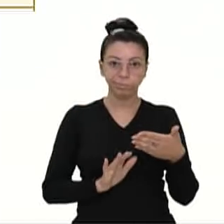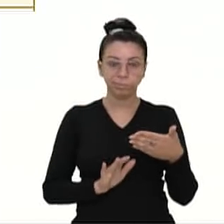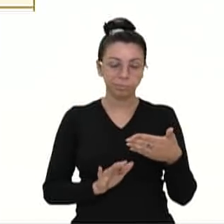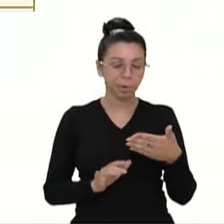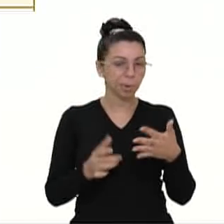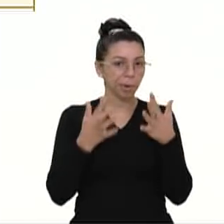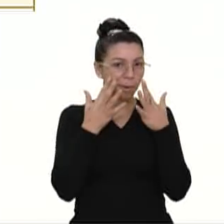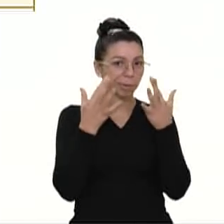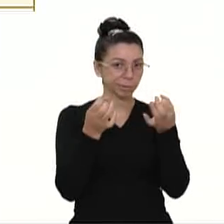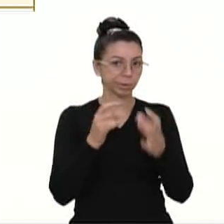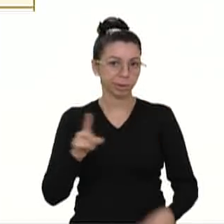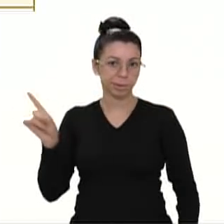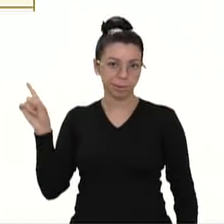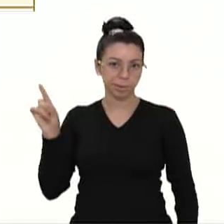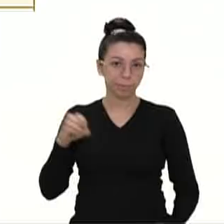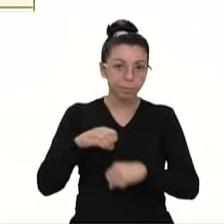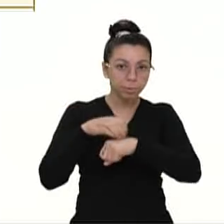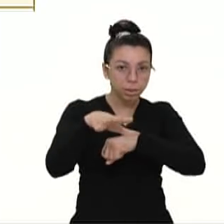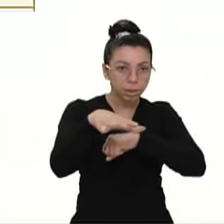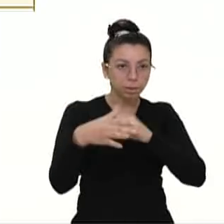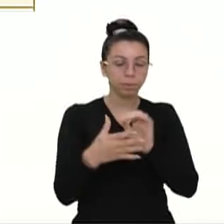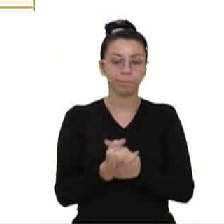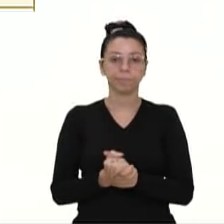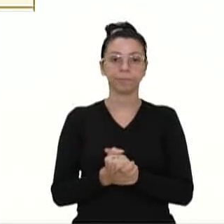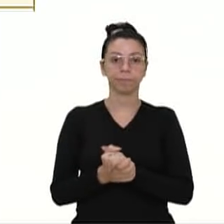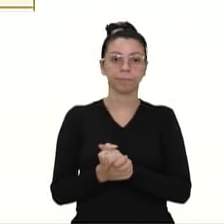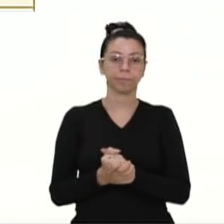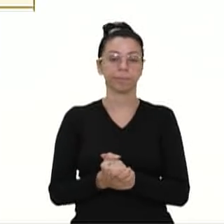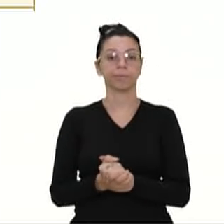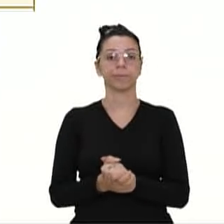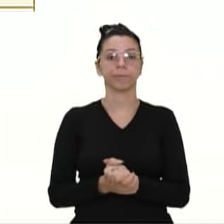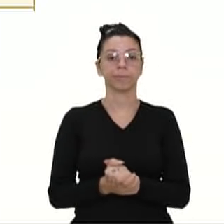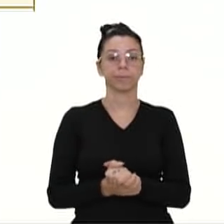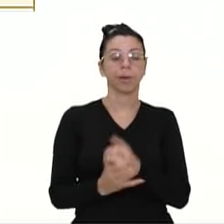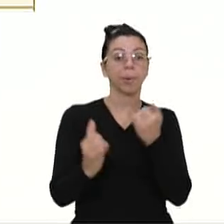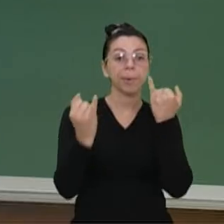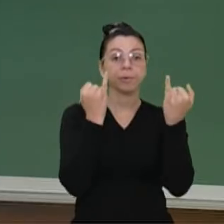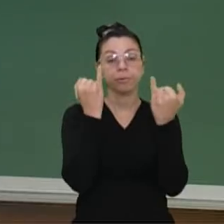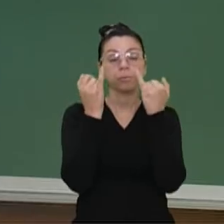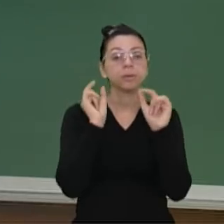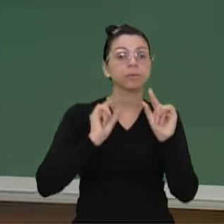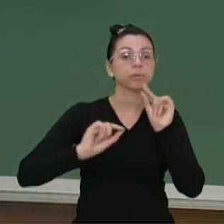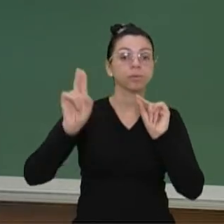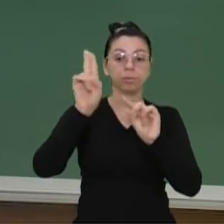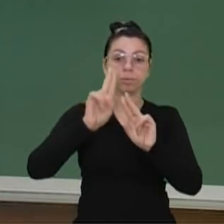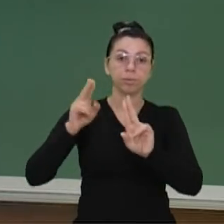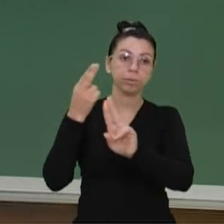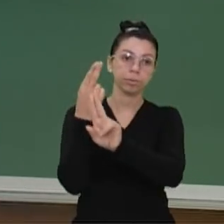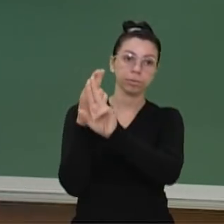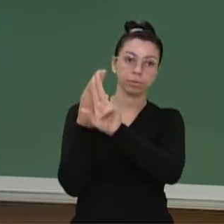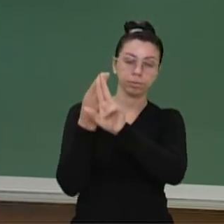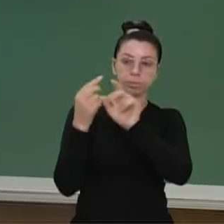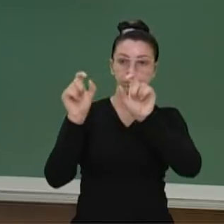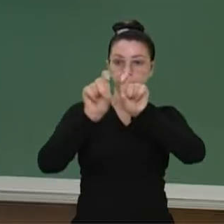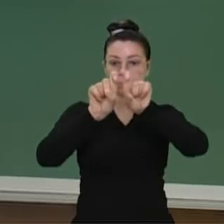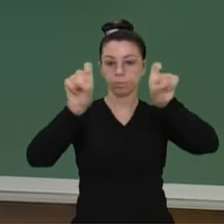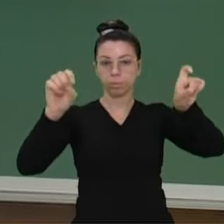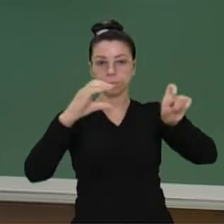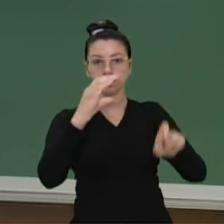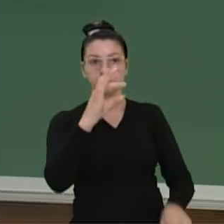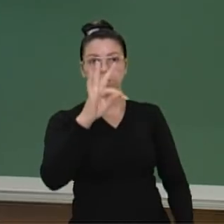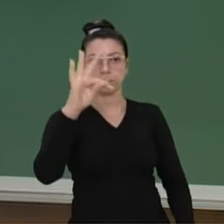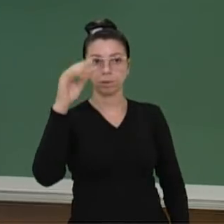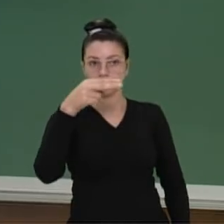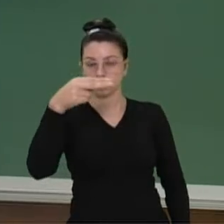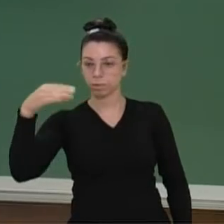fica ligado nessa tabela. Dica para vocês, então, tirando as informações, você vai usar a equação C de T